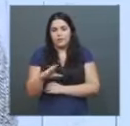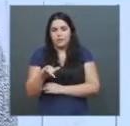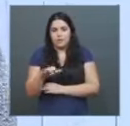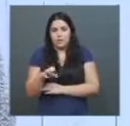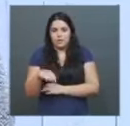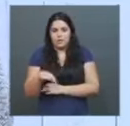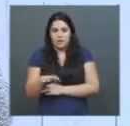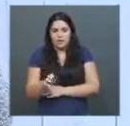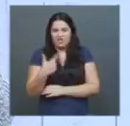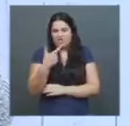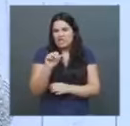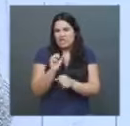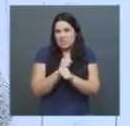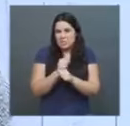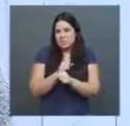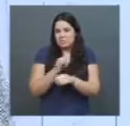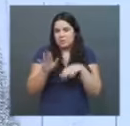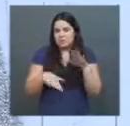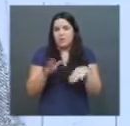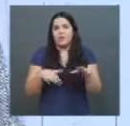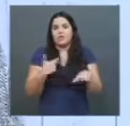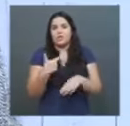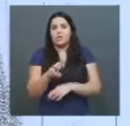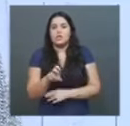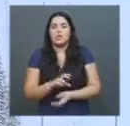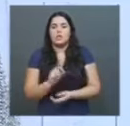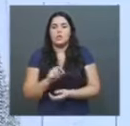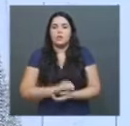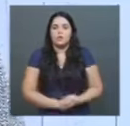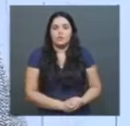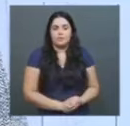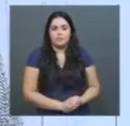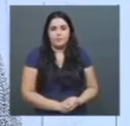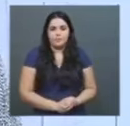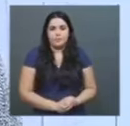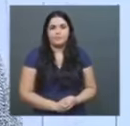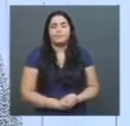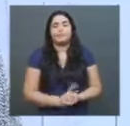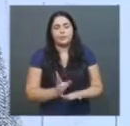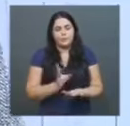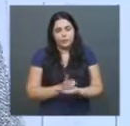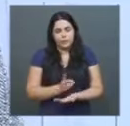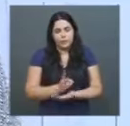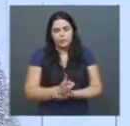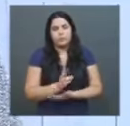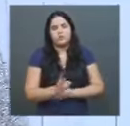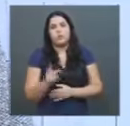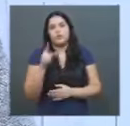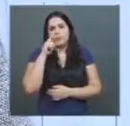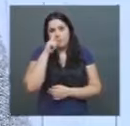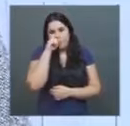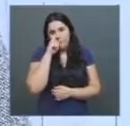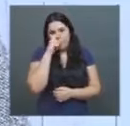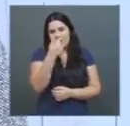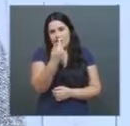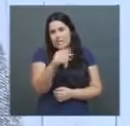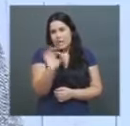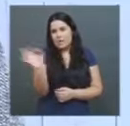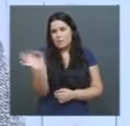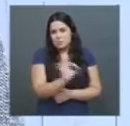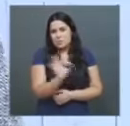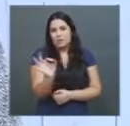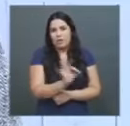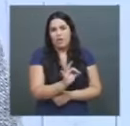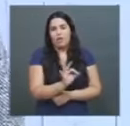últimos 20 anos, 25 anos, o componente neonatal, ele permanece representando em torno de